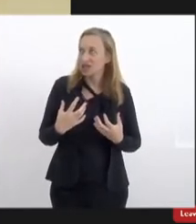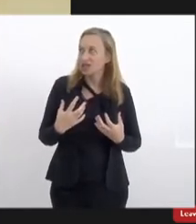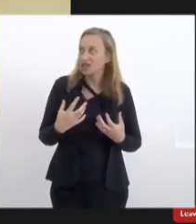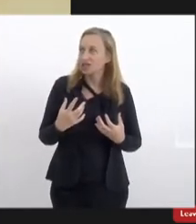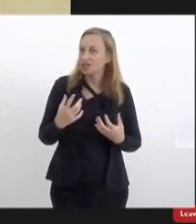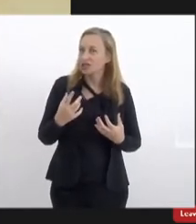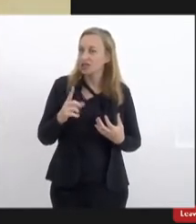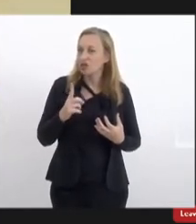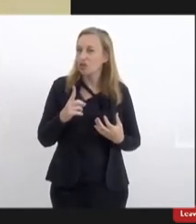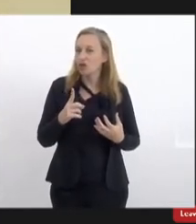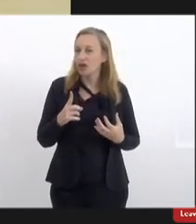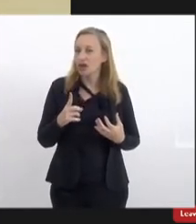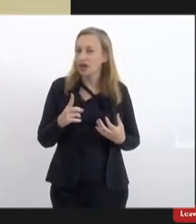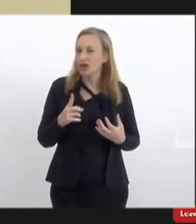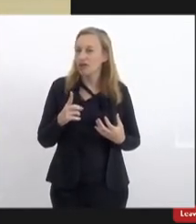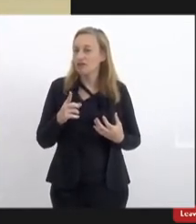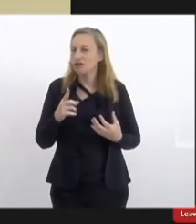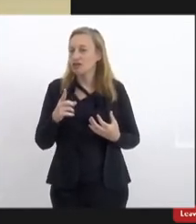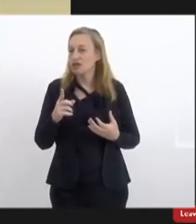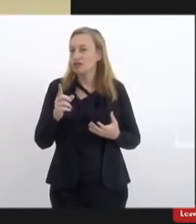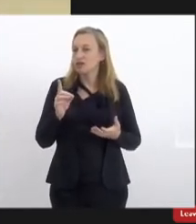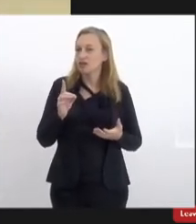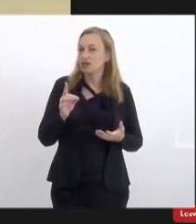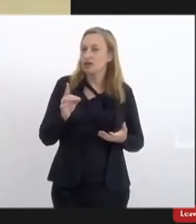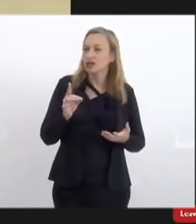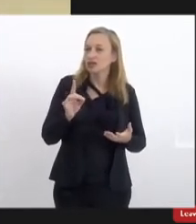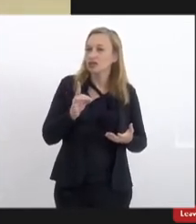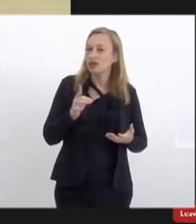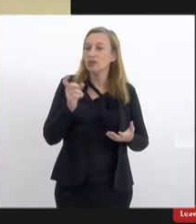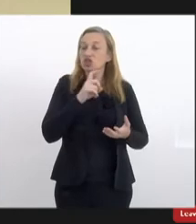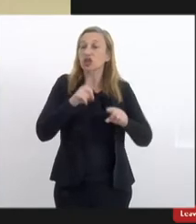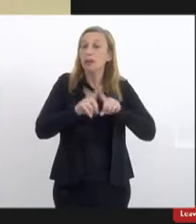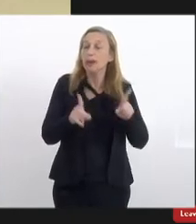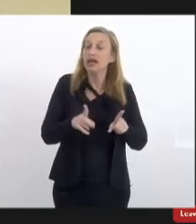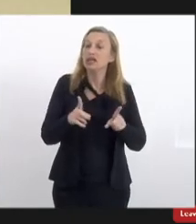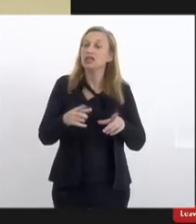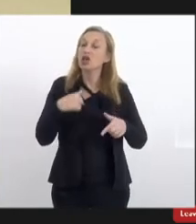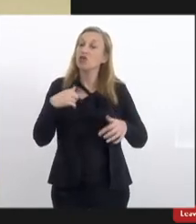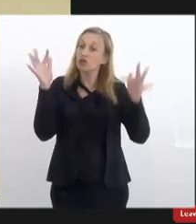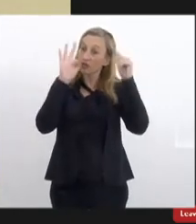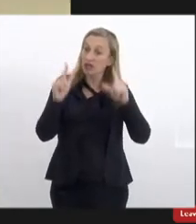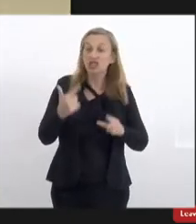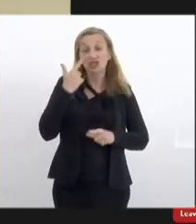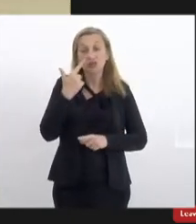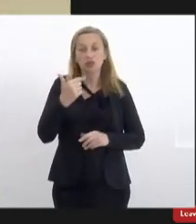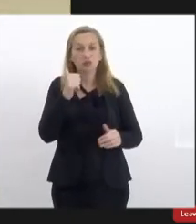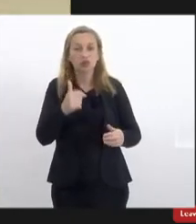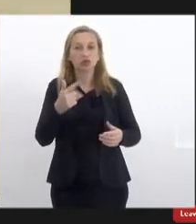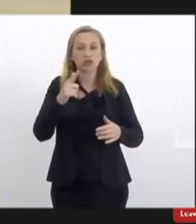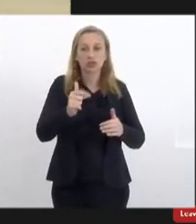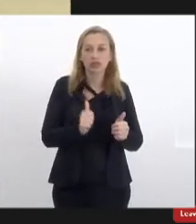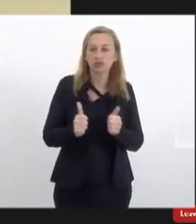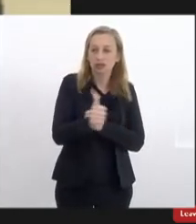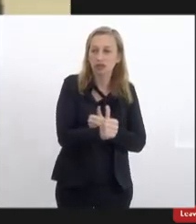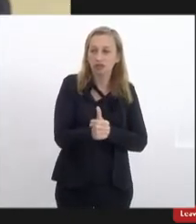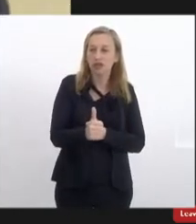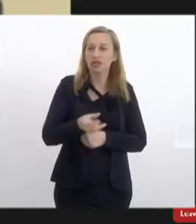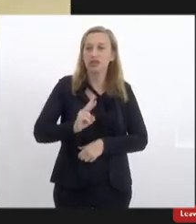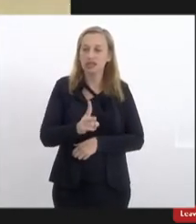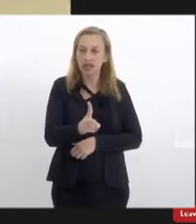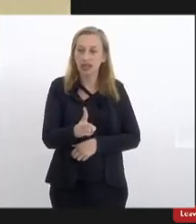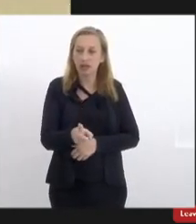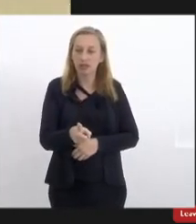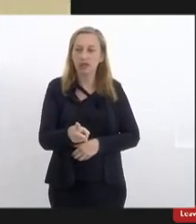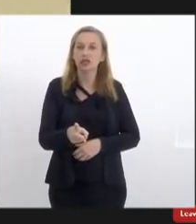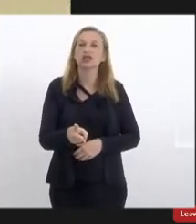demagogia de ter o senhor à frente da pasta, porque sei que é uma coisa que o senhor milita com mandato ou sem mandato, deputado. Me coloco